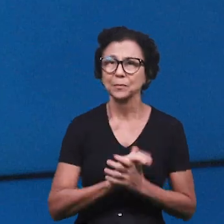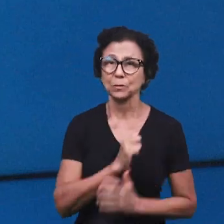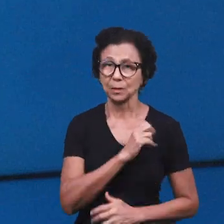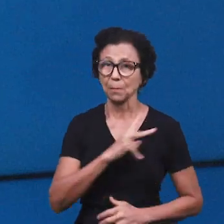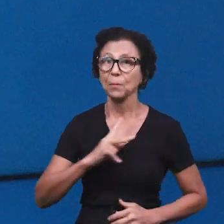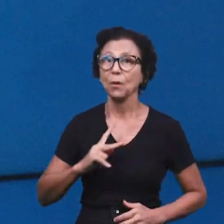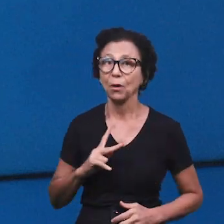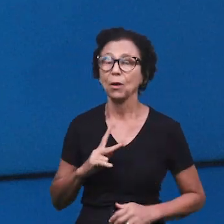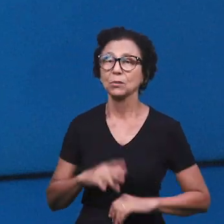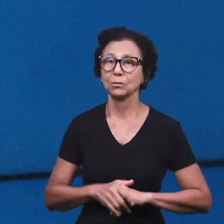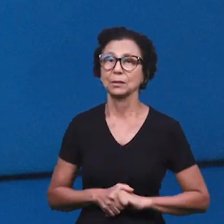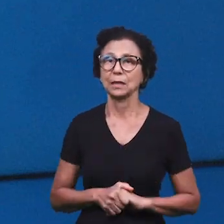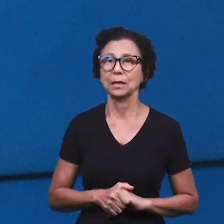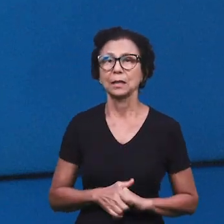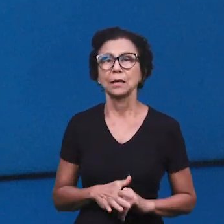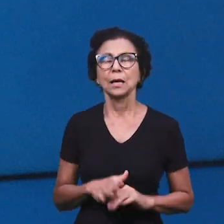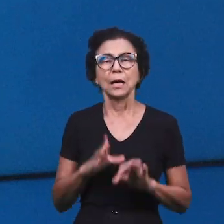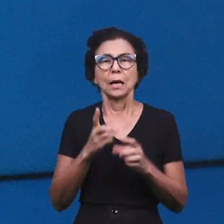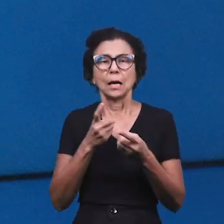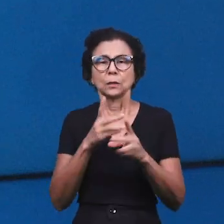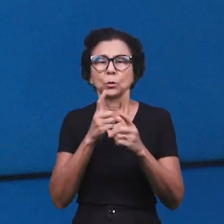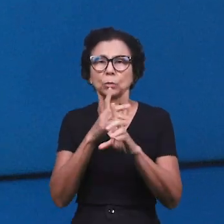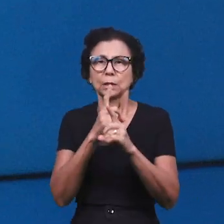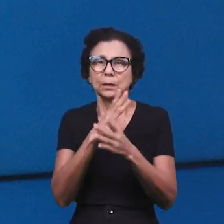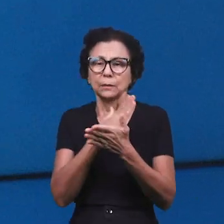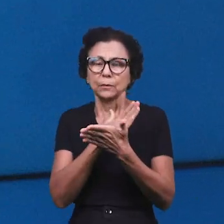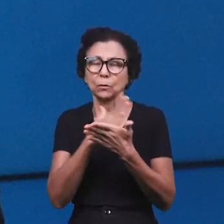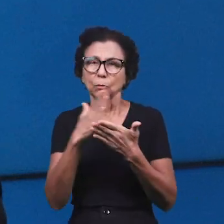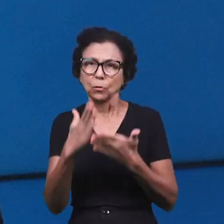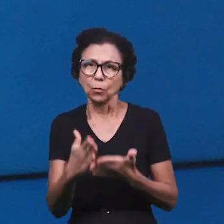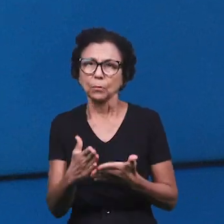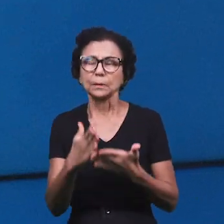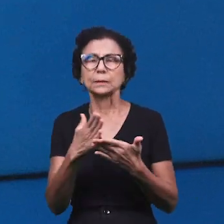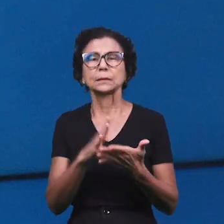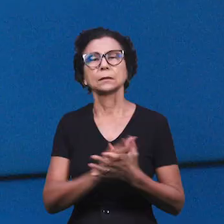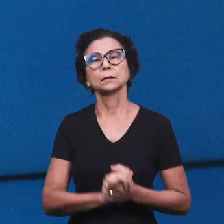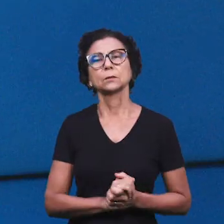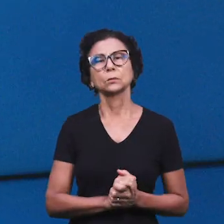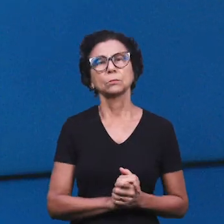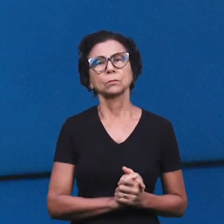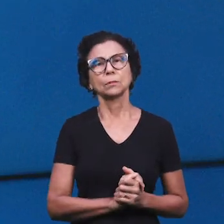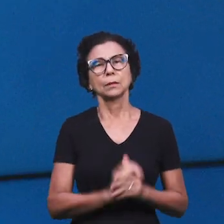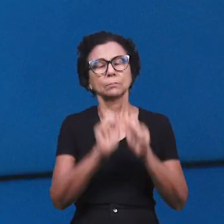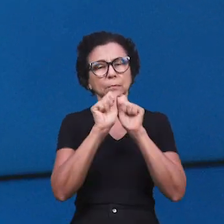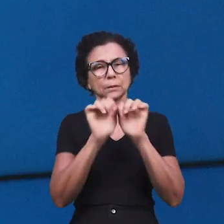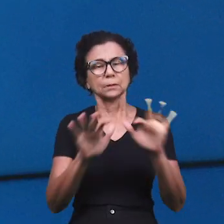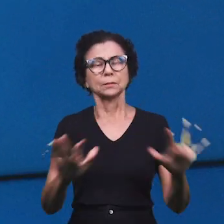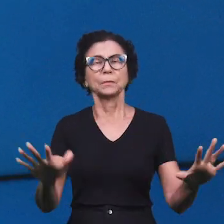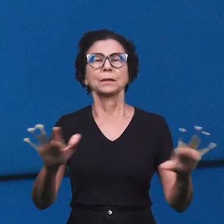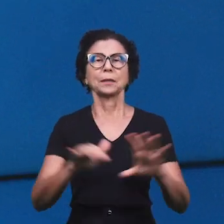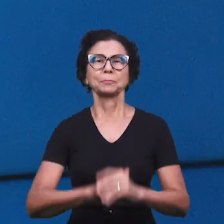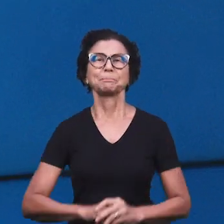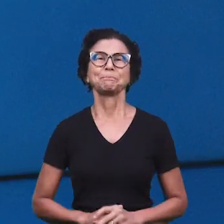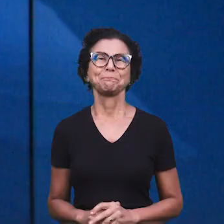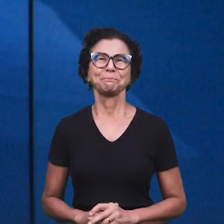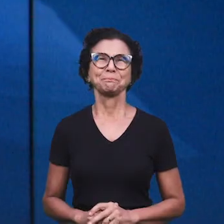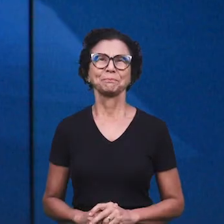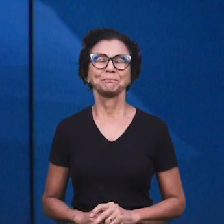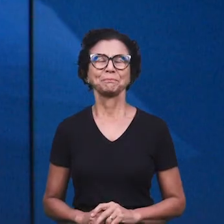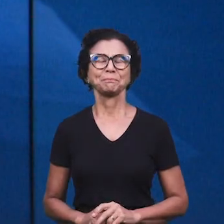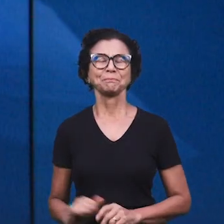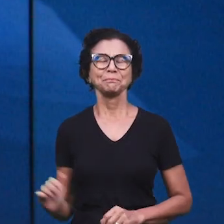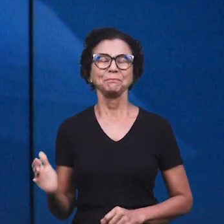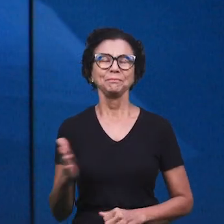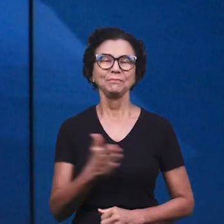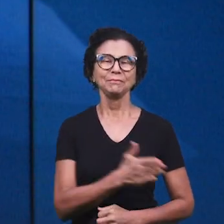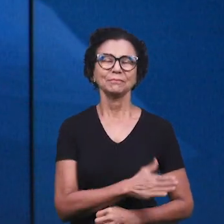ali e os irmãos estavam propagando a palavra através da pregação do Evangelho. Obrigado, irmã, pela sua participação. Amém,